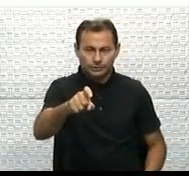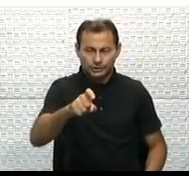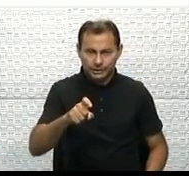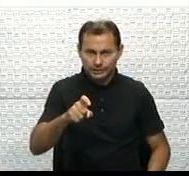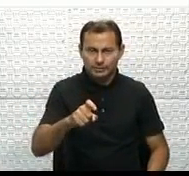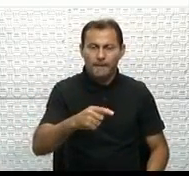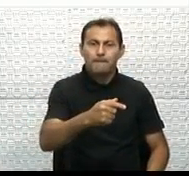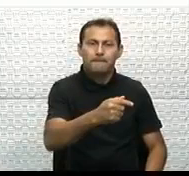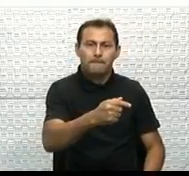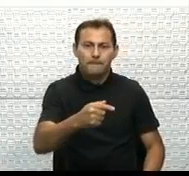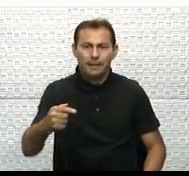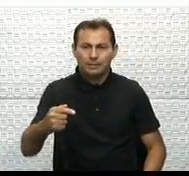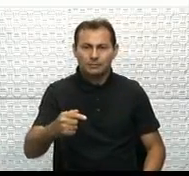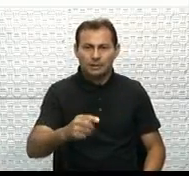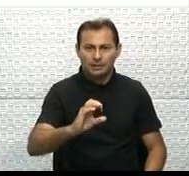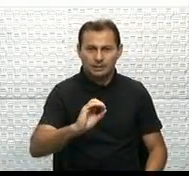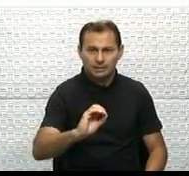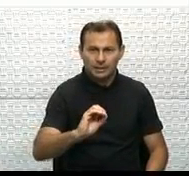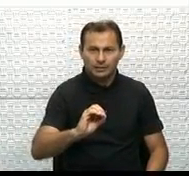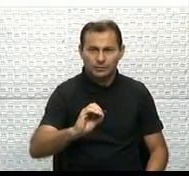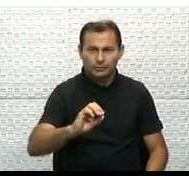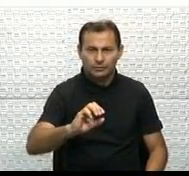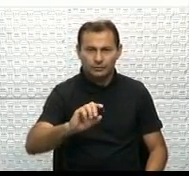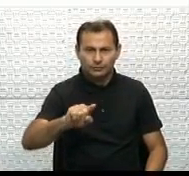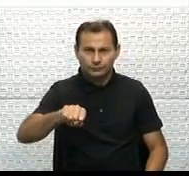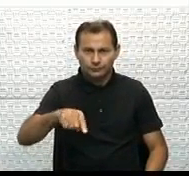1,238x menos